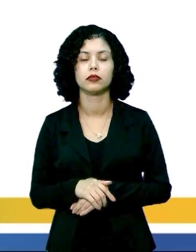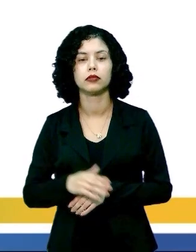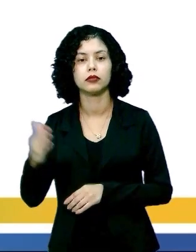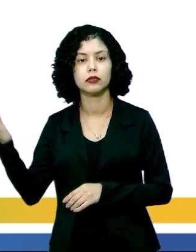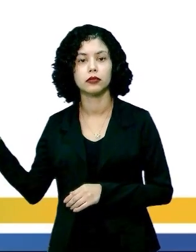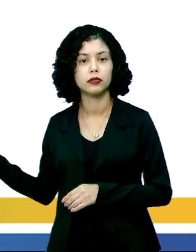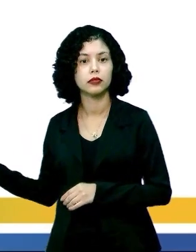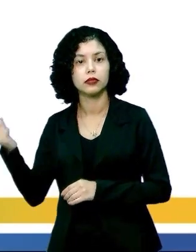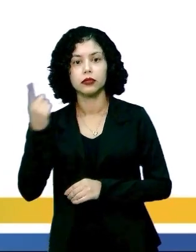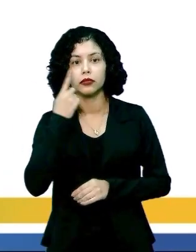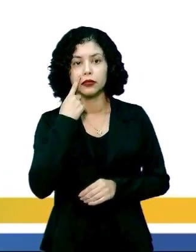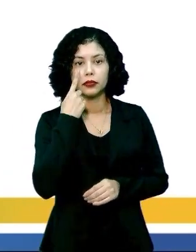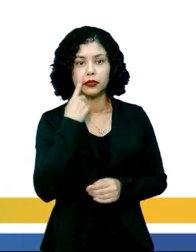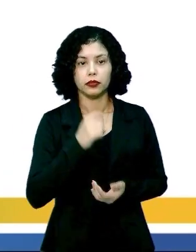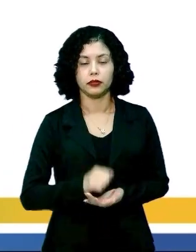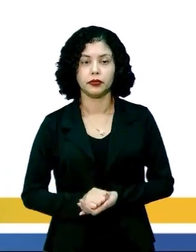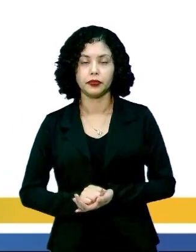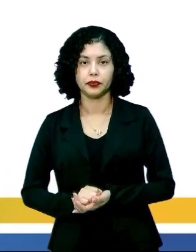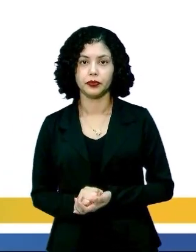Então, olha aí.